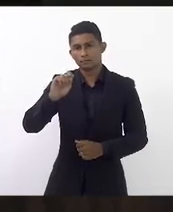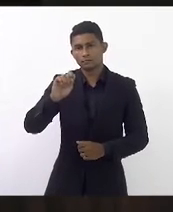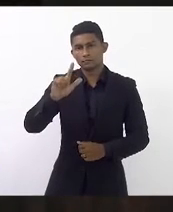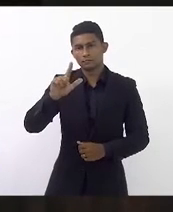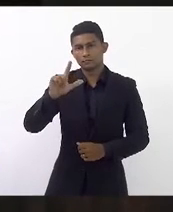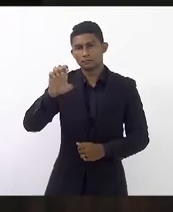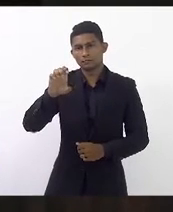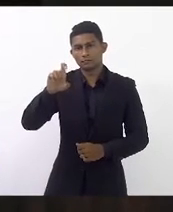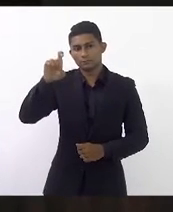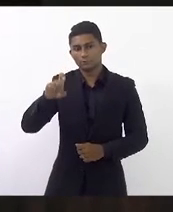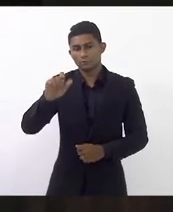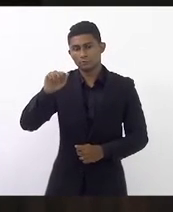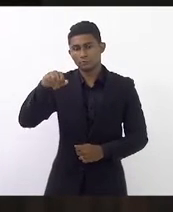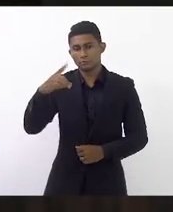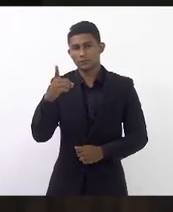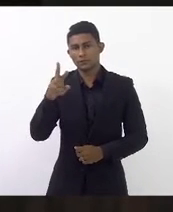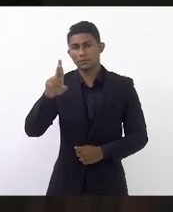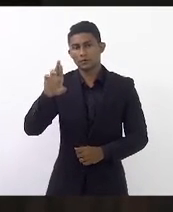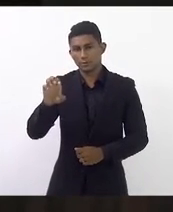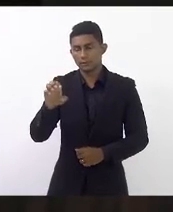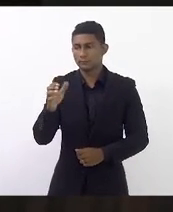Freitas.